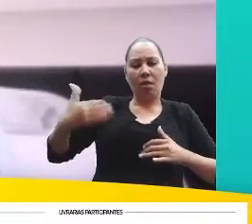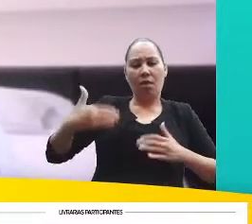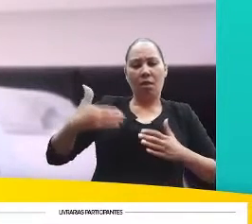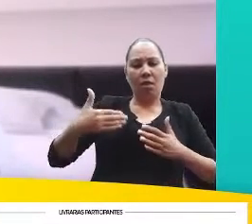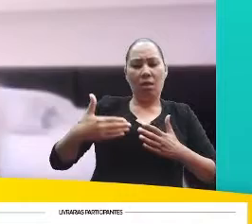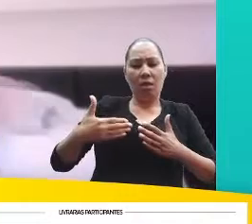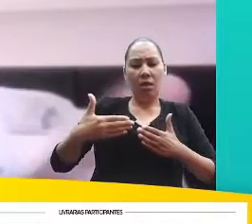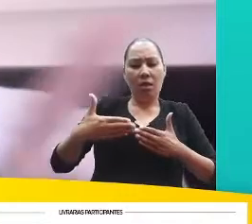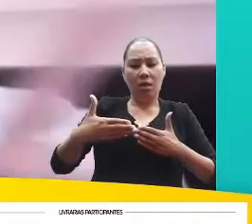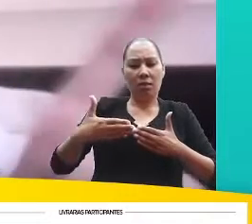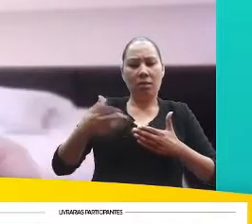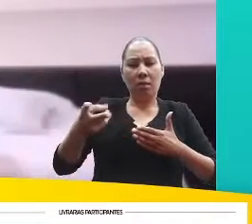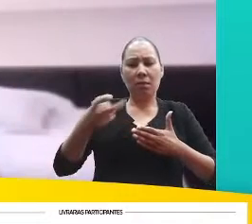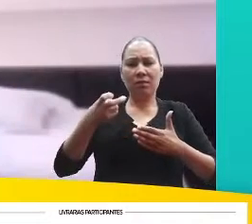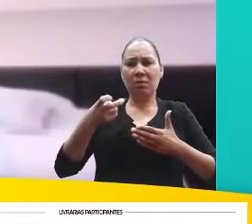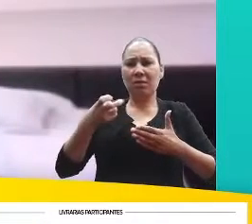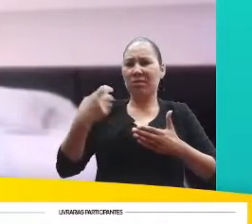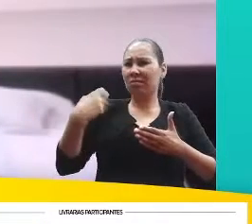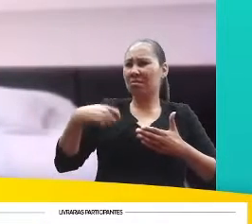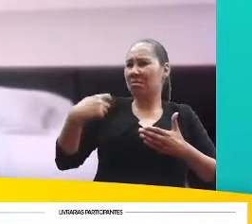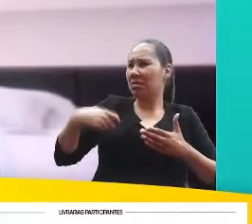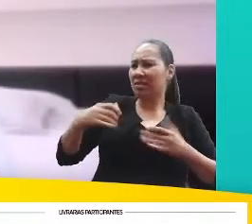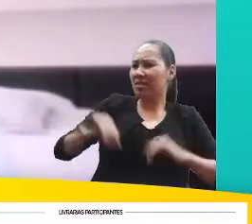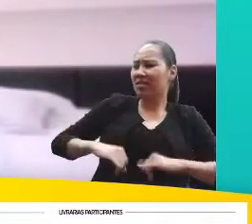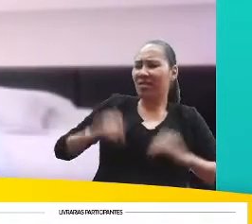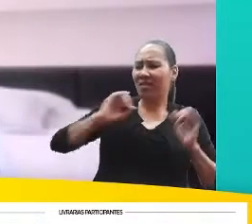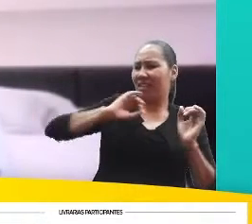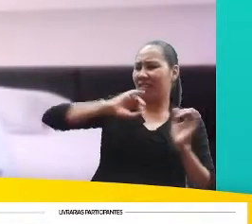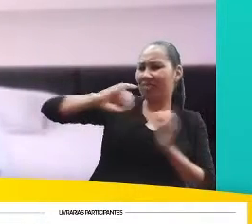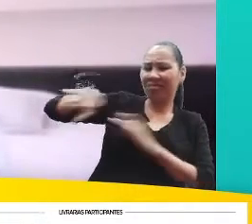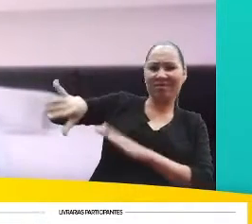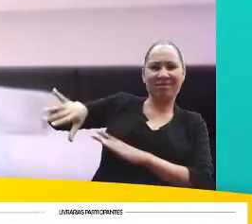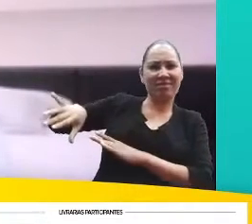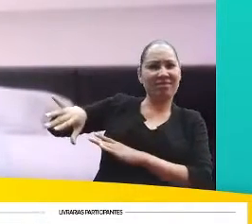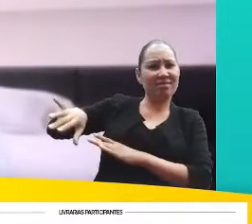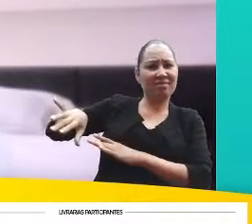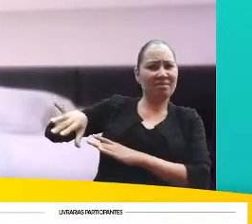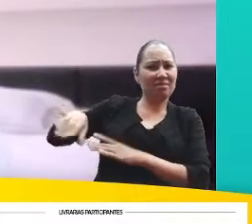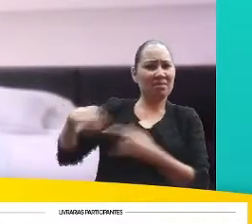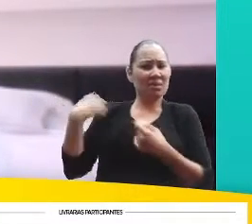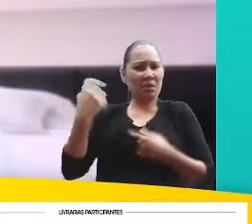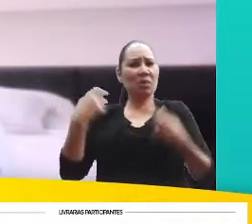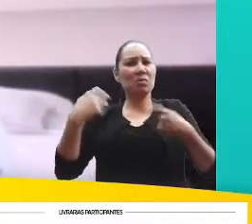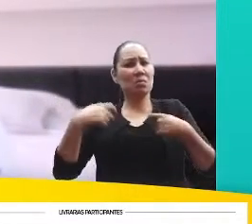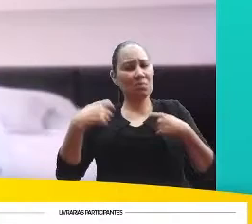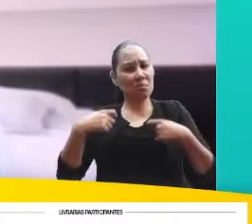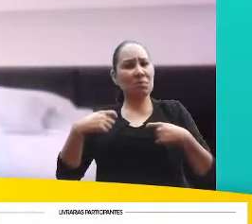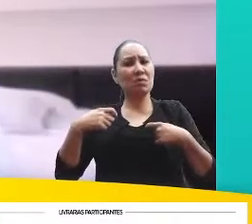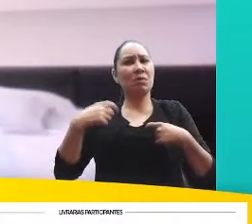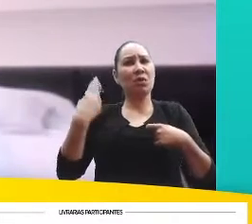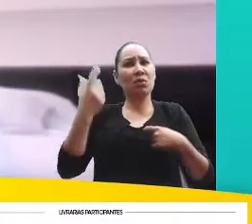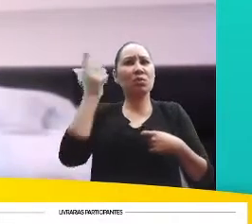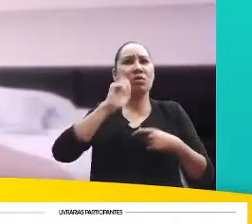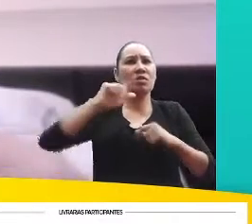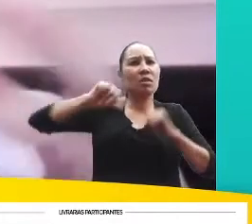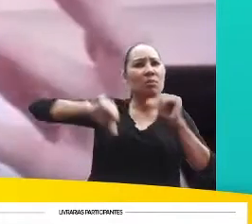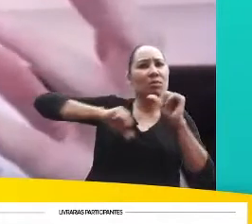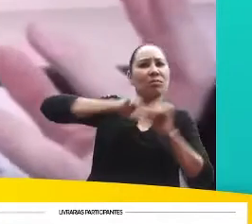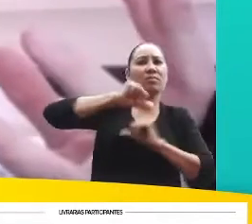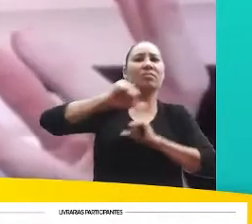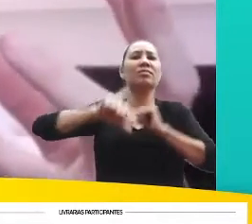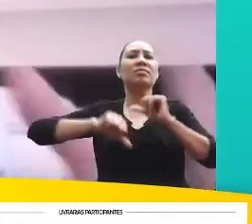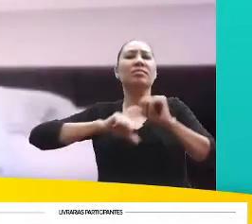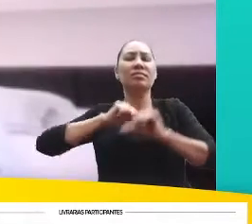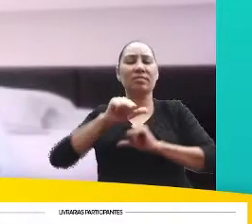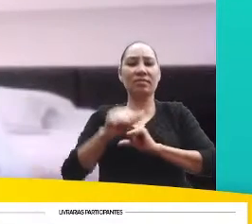darmos conta que não precisamos mais sofrer, que a gente pode se alinhar, que a gente pode procurar desenvolver as virtudes, que a gente